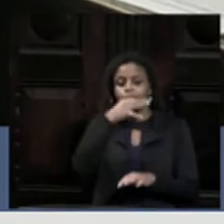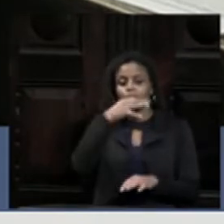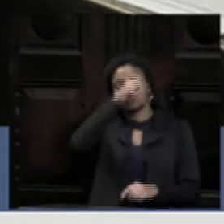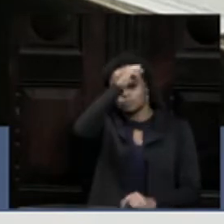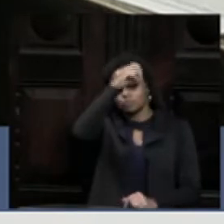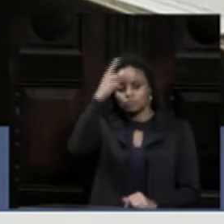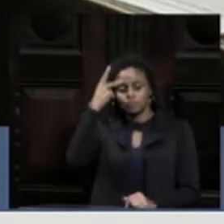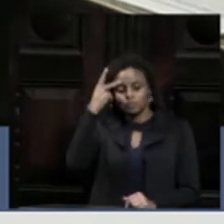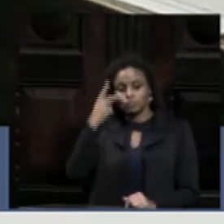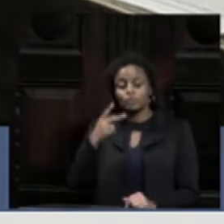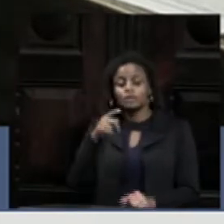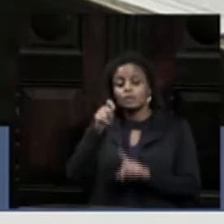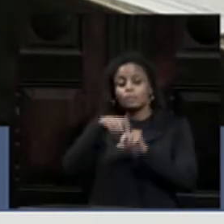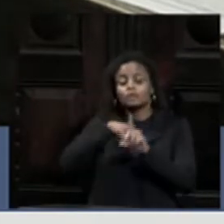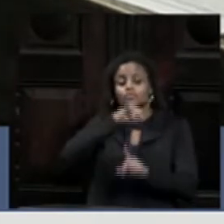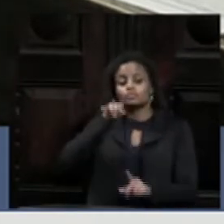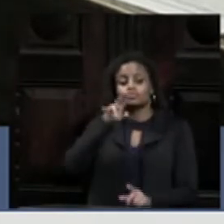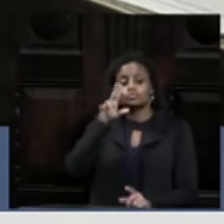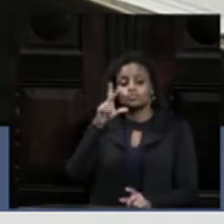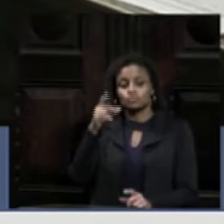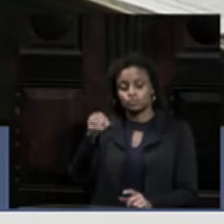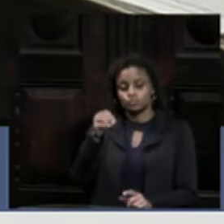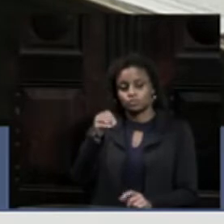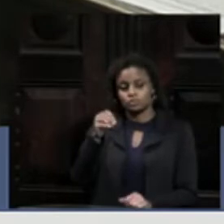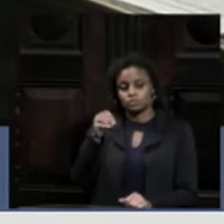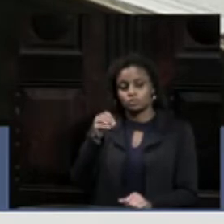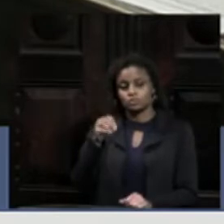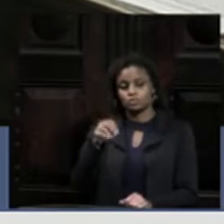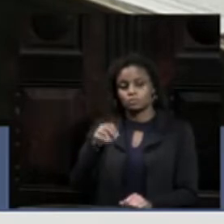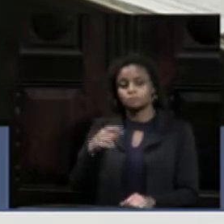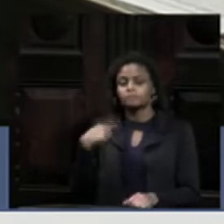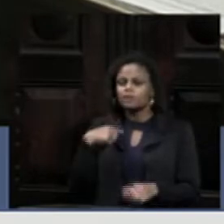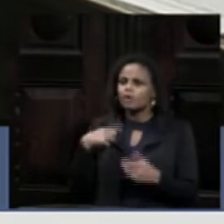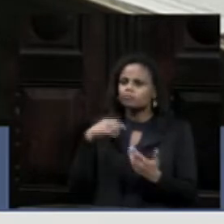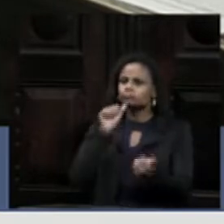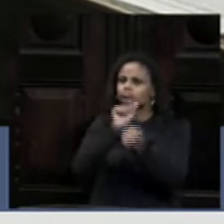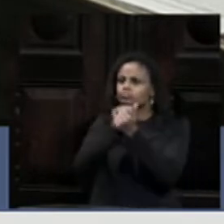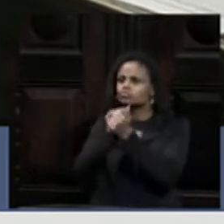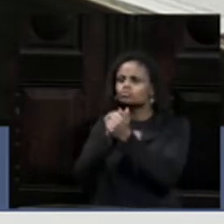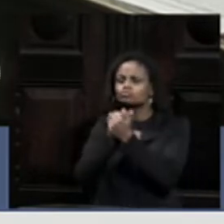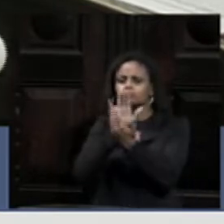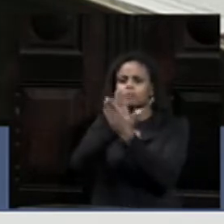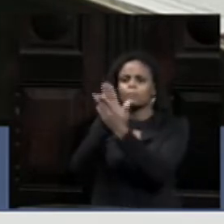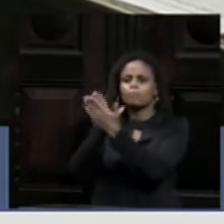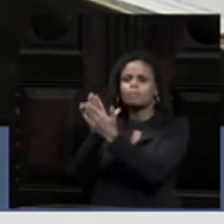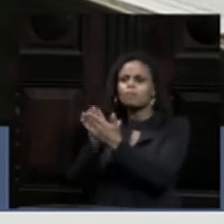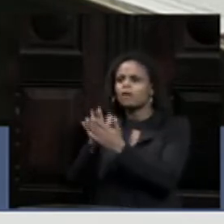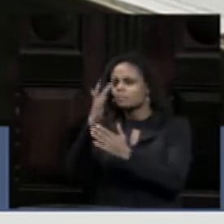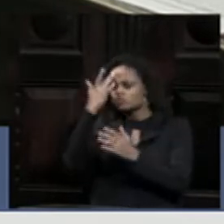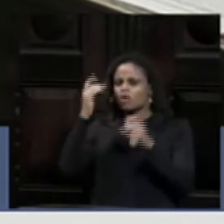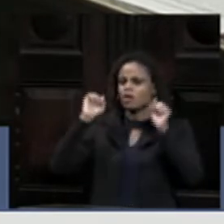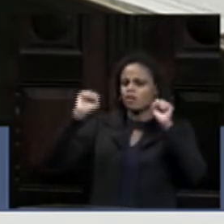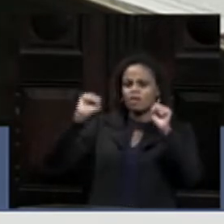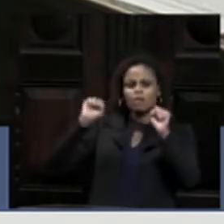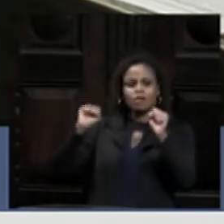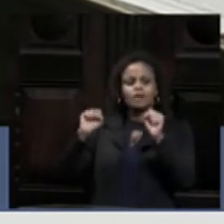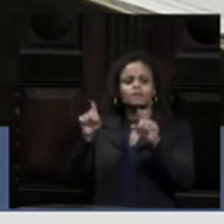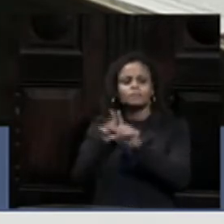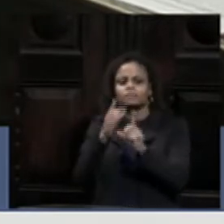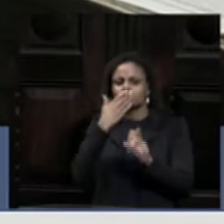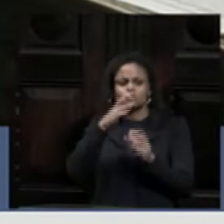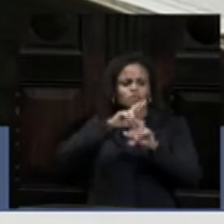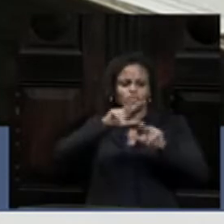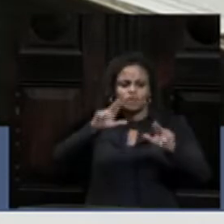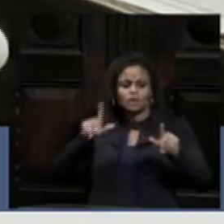no mês de julho. E eu tive contato com torcedores de vários times, do próprio Flamengo, que é uma torcida